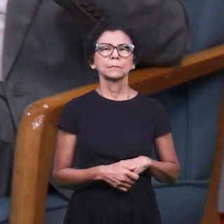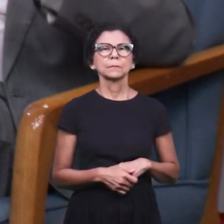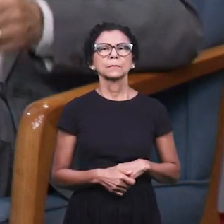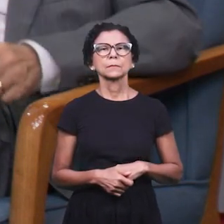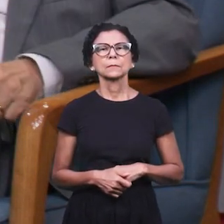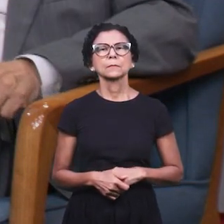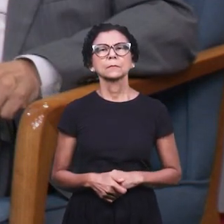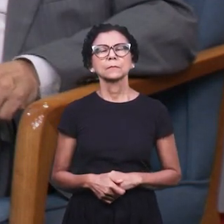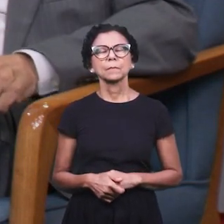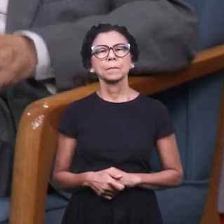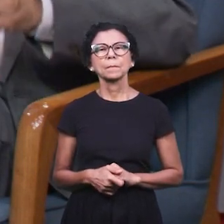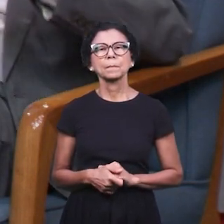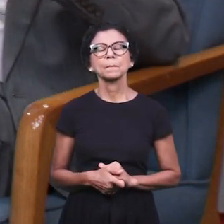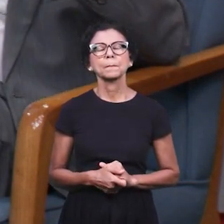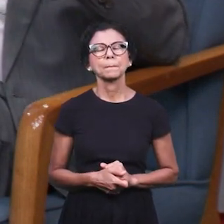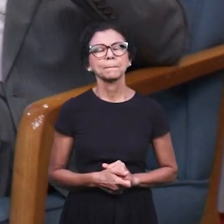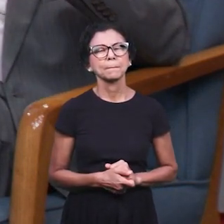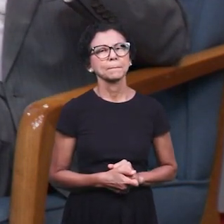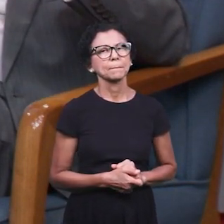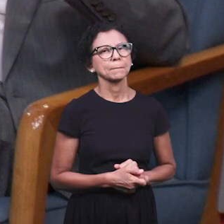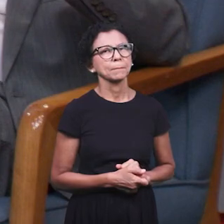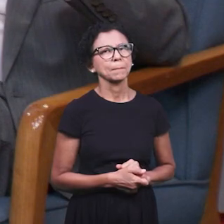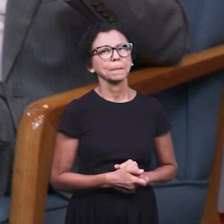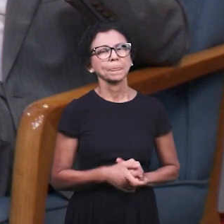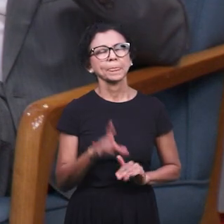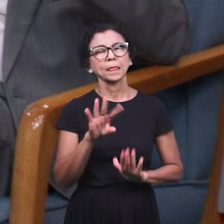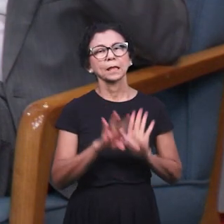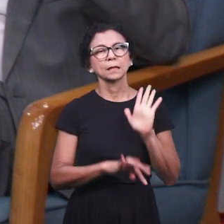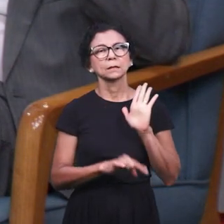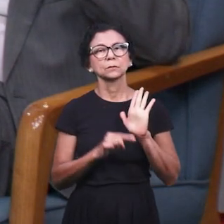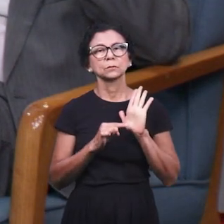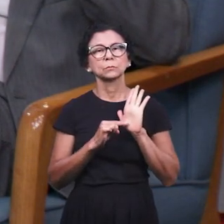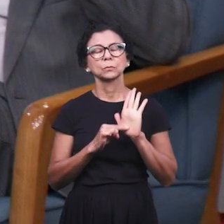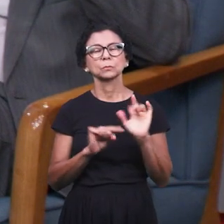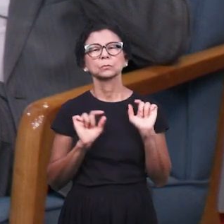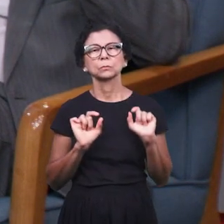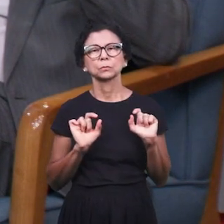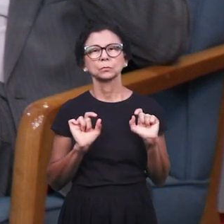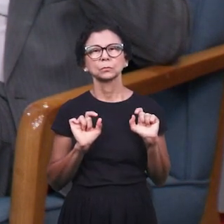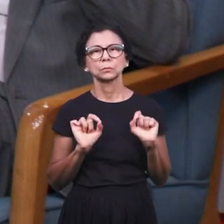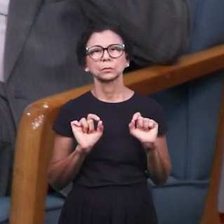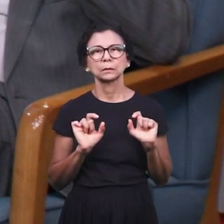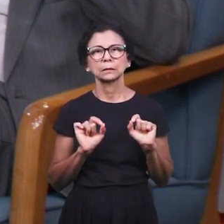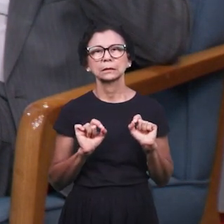Entrar com ousadia, como diz o texto,